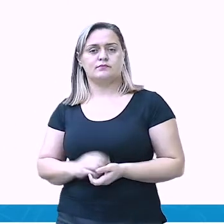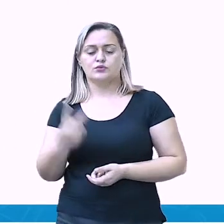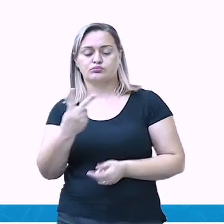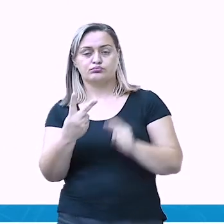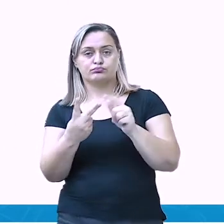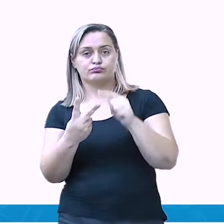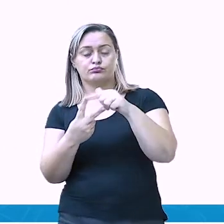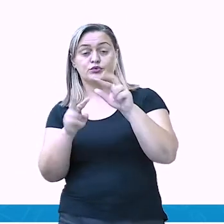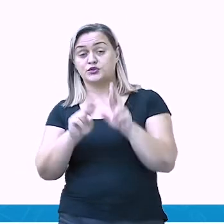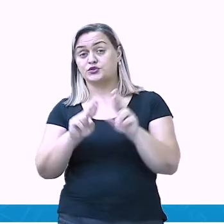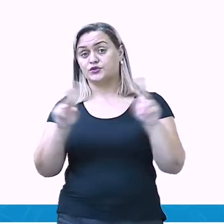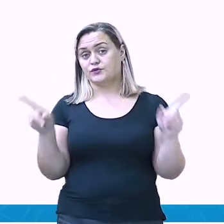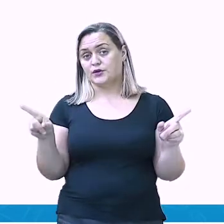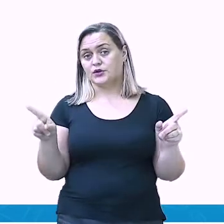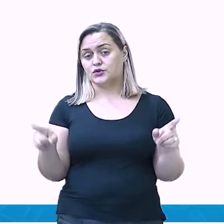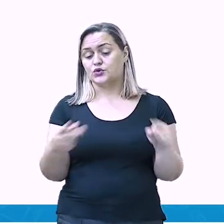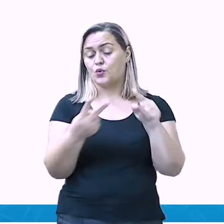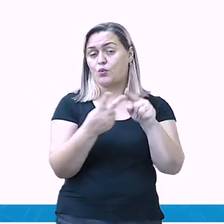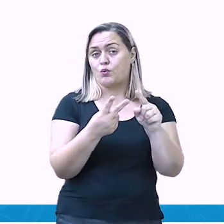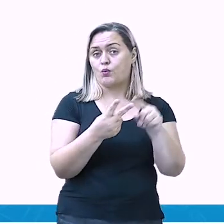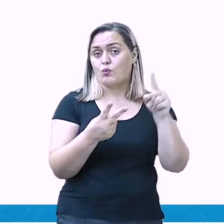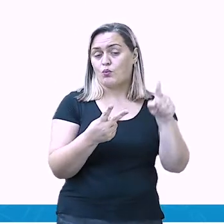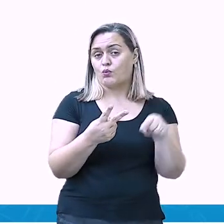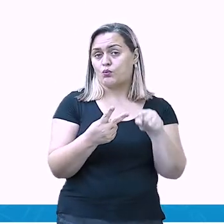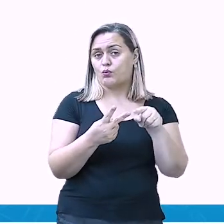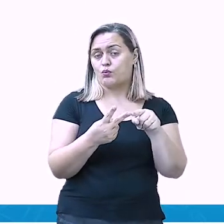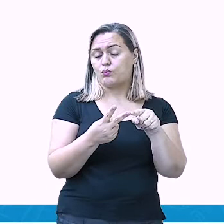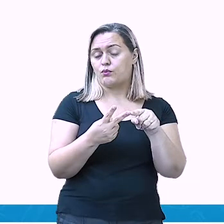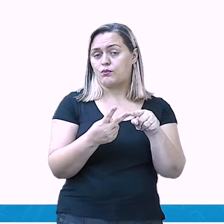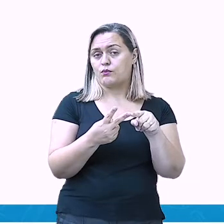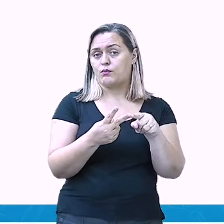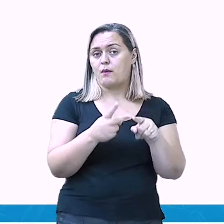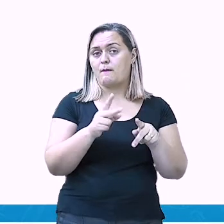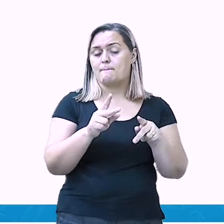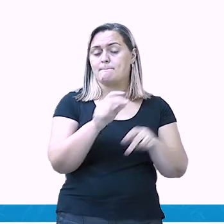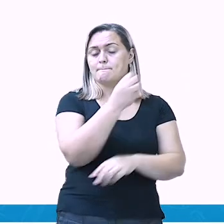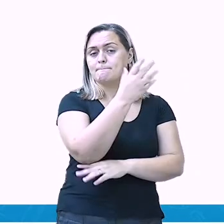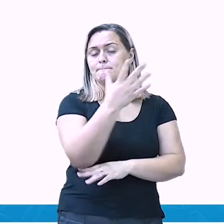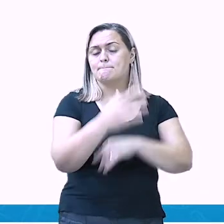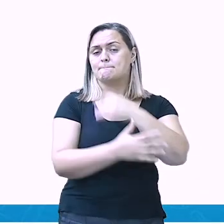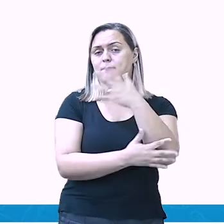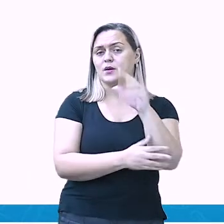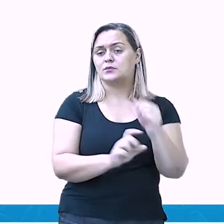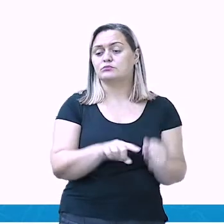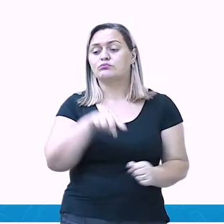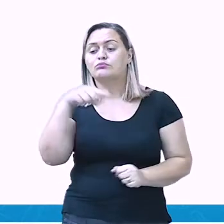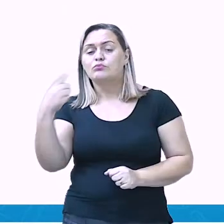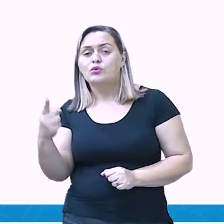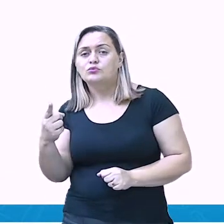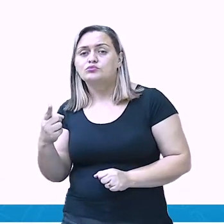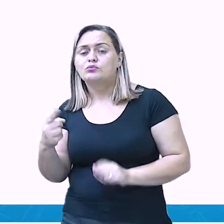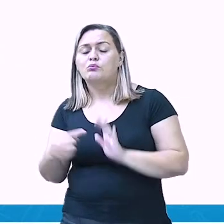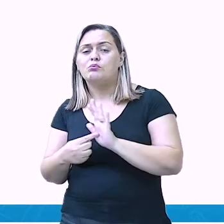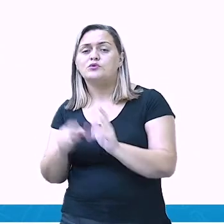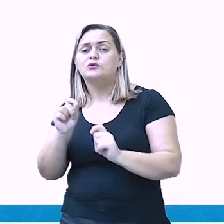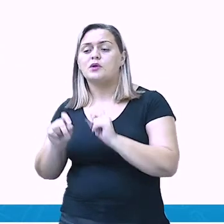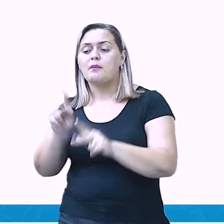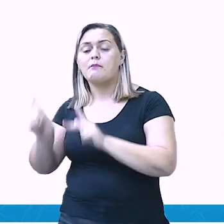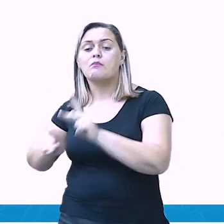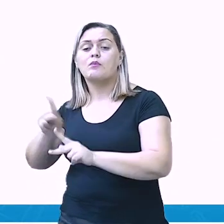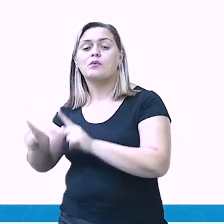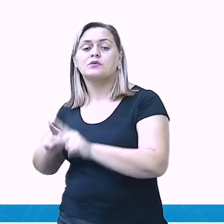falando o quê? Sobre plantas, vegetação, e o outro está falando de gente, população. E